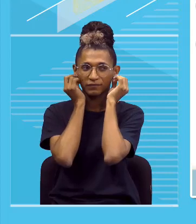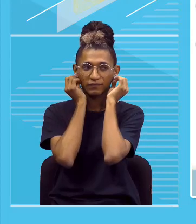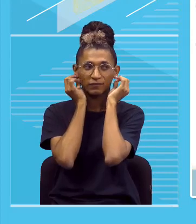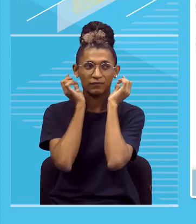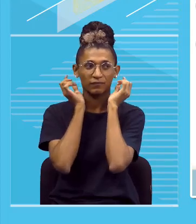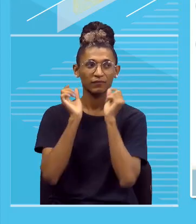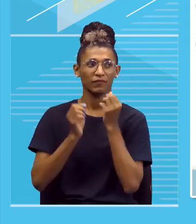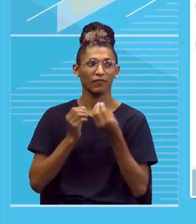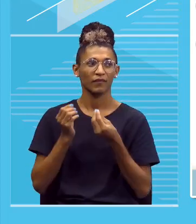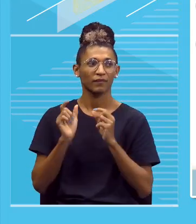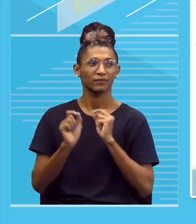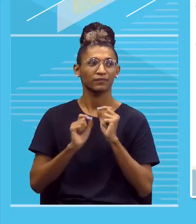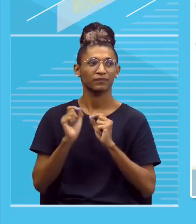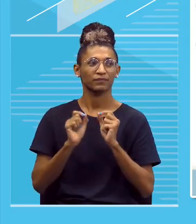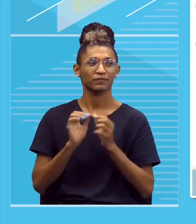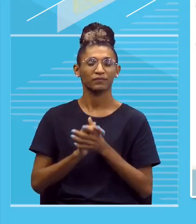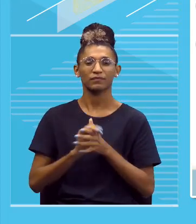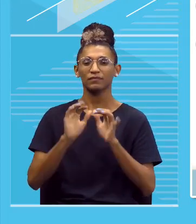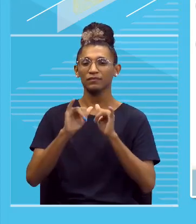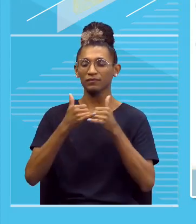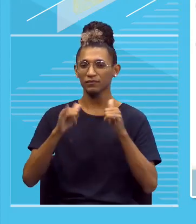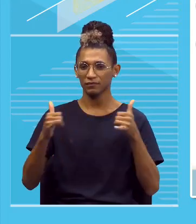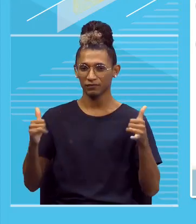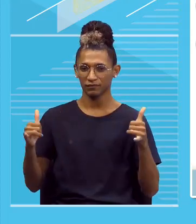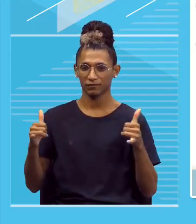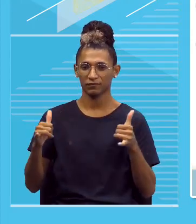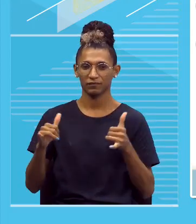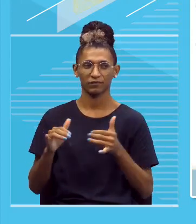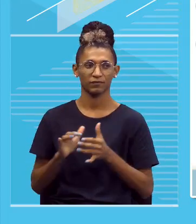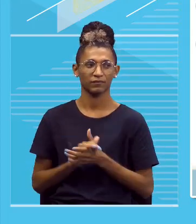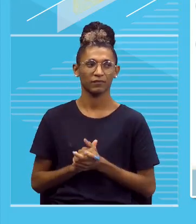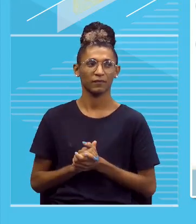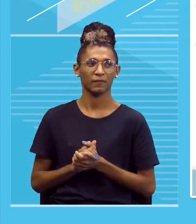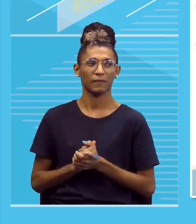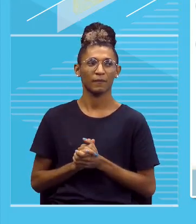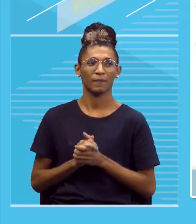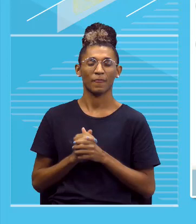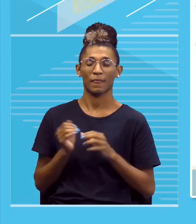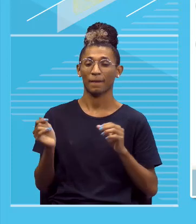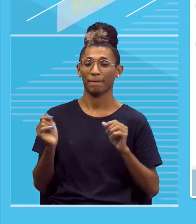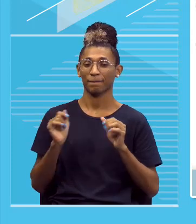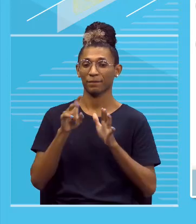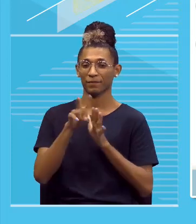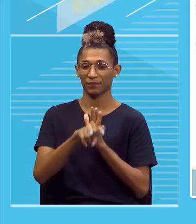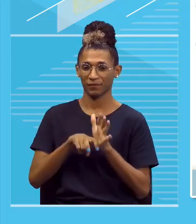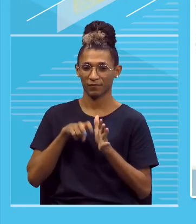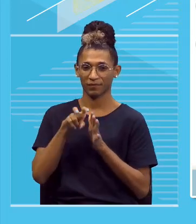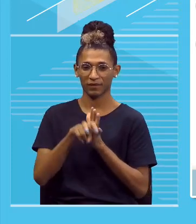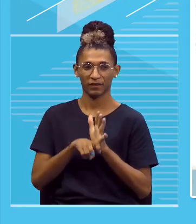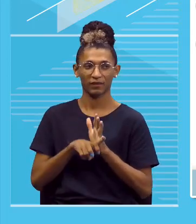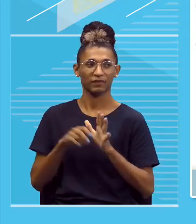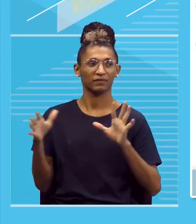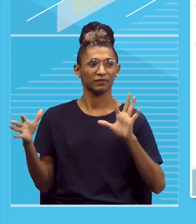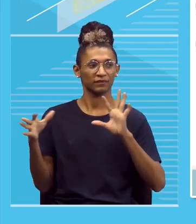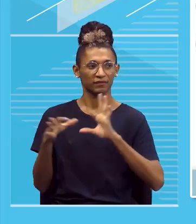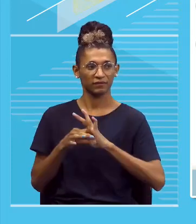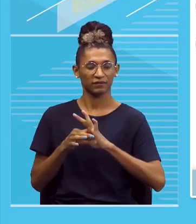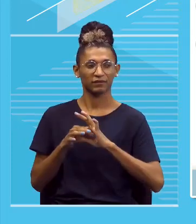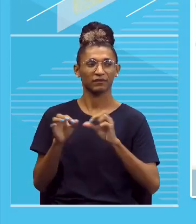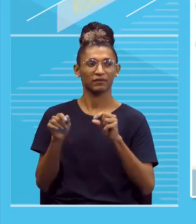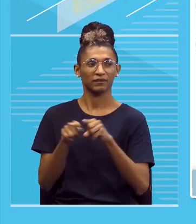produção de energia agricultura também está intimamente